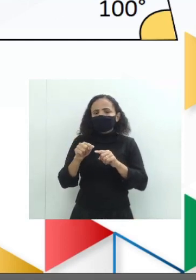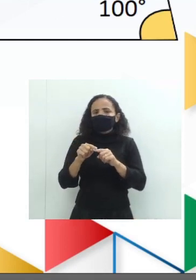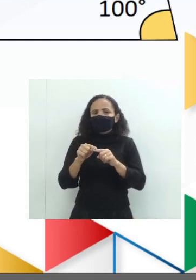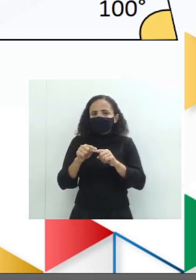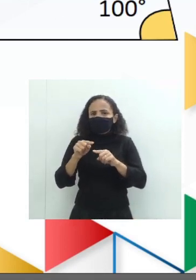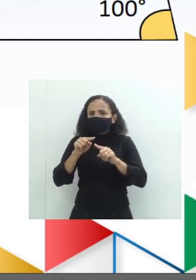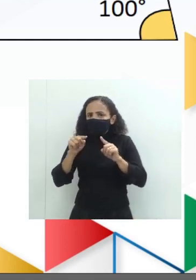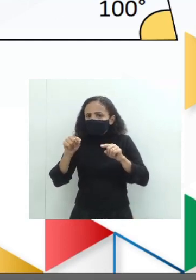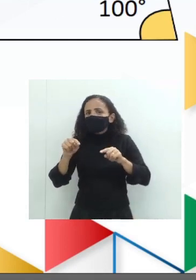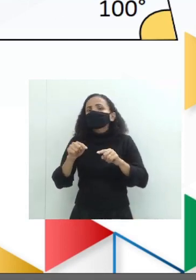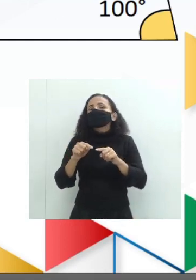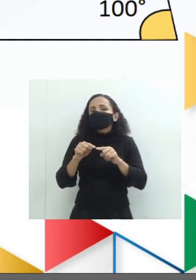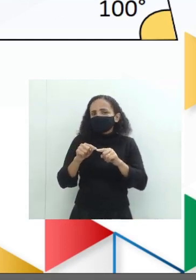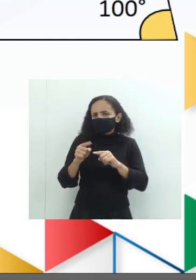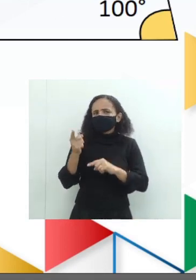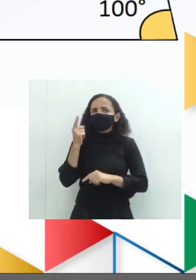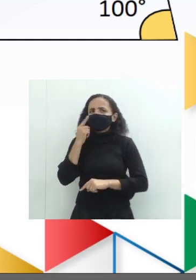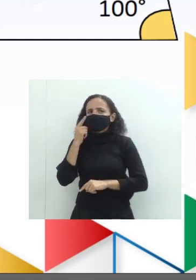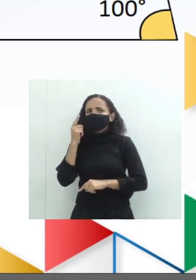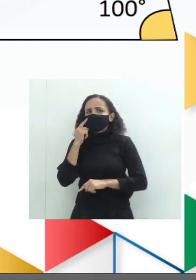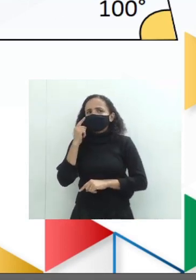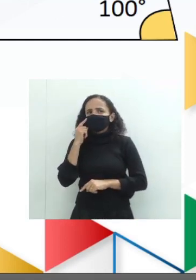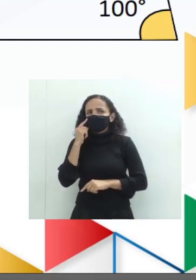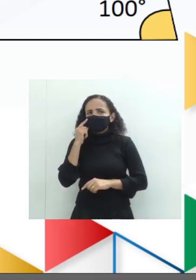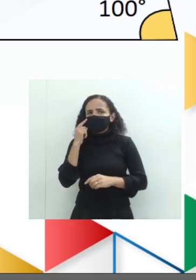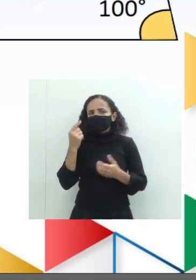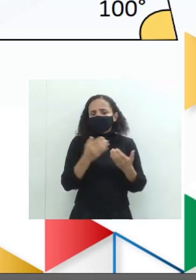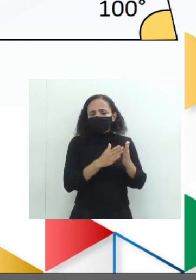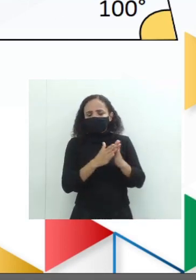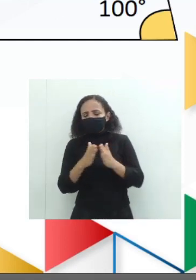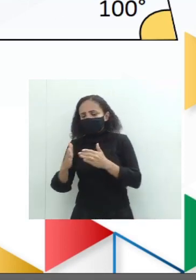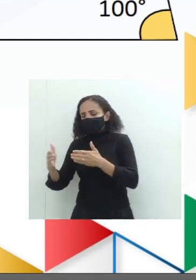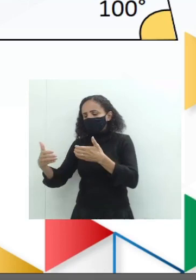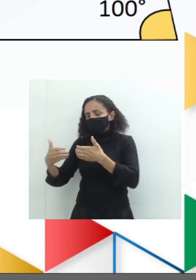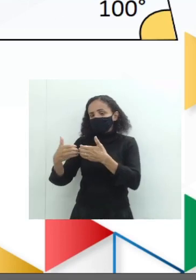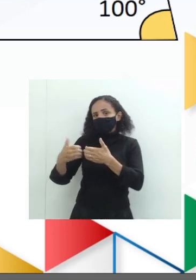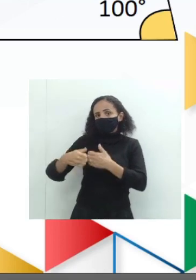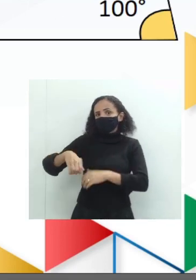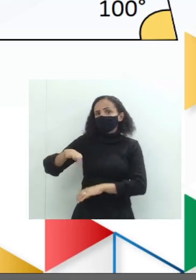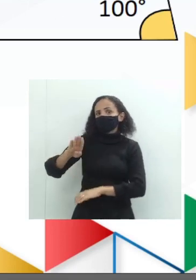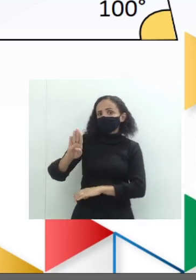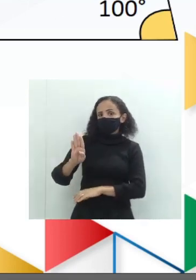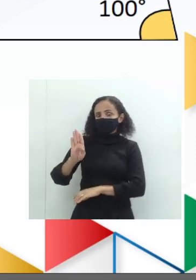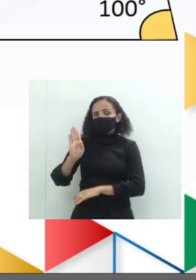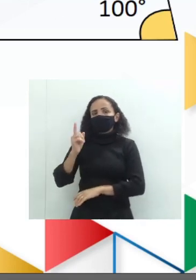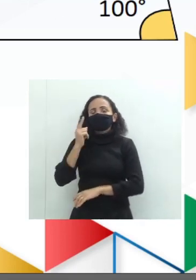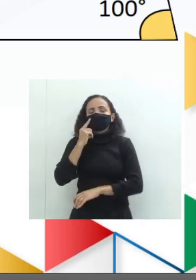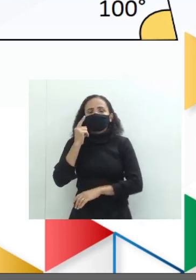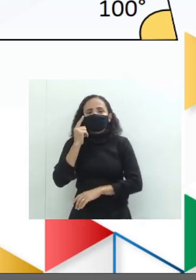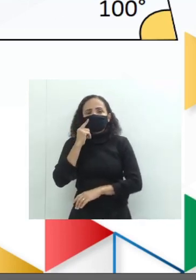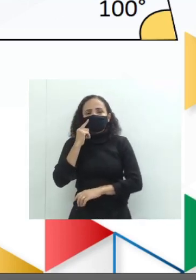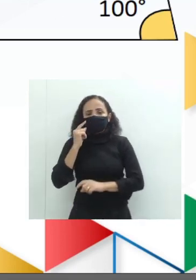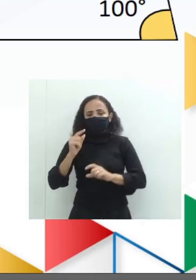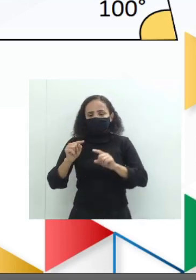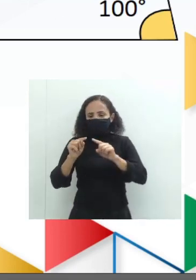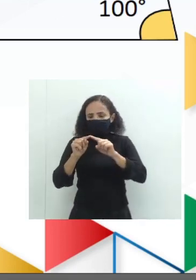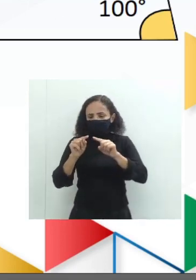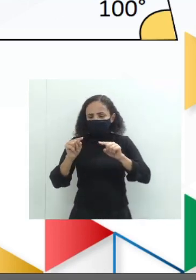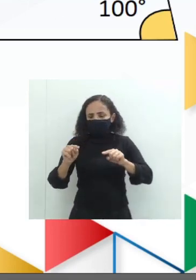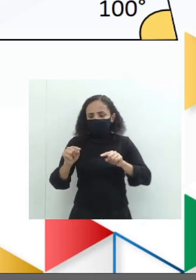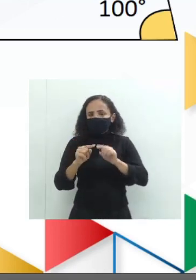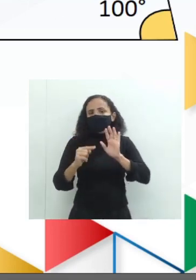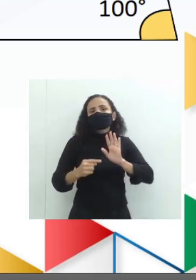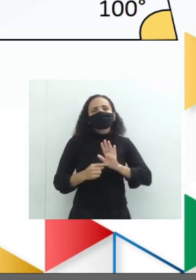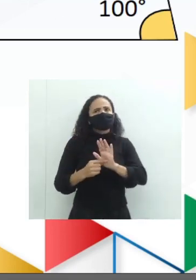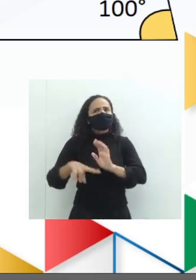do lado AB, desse lado oposto ao lado AB. Esse quadradinho me diz que tipo de triângulo é